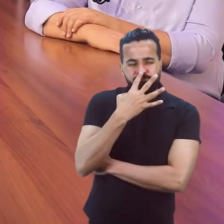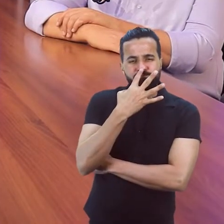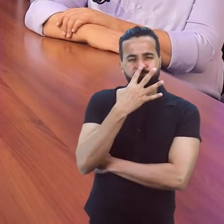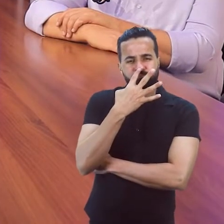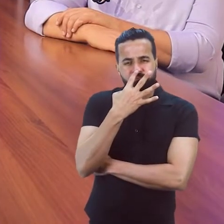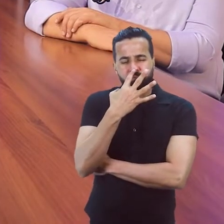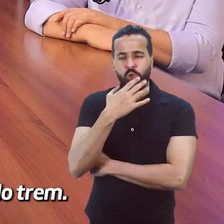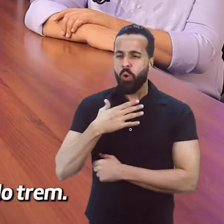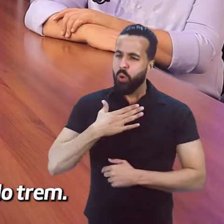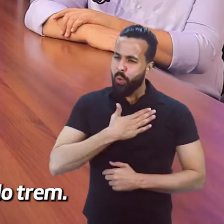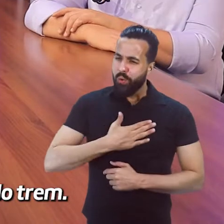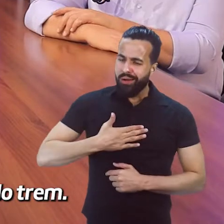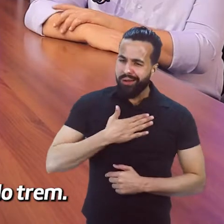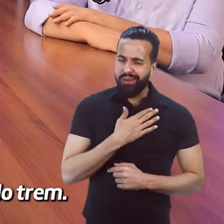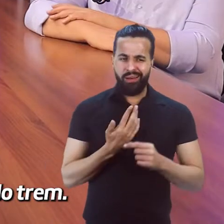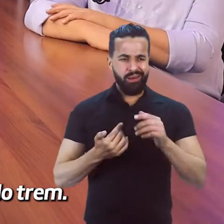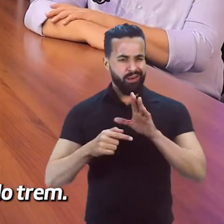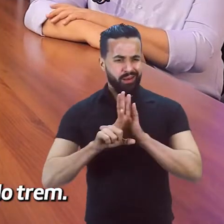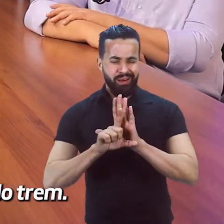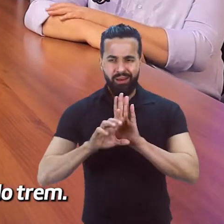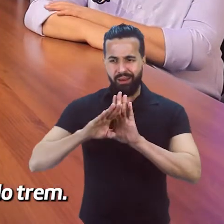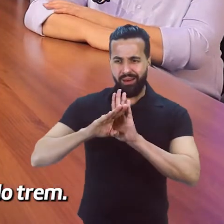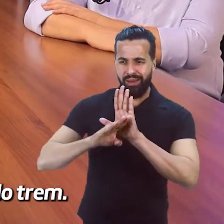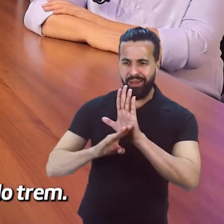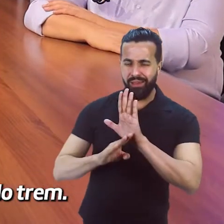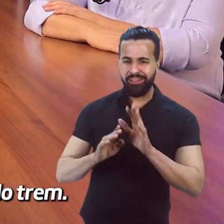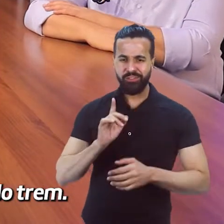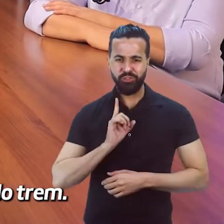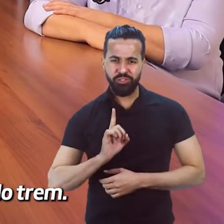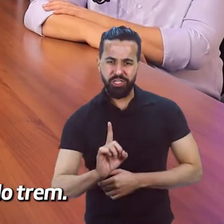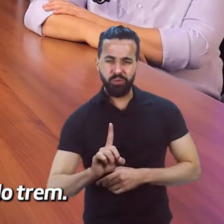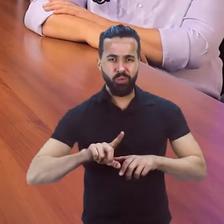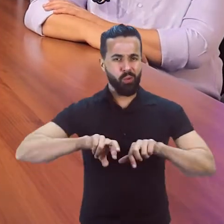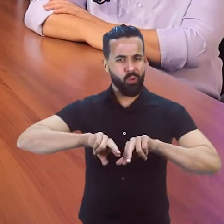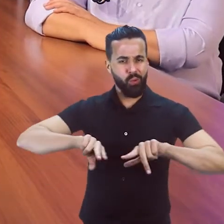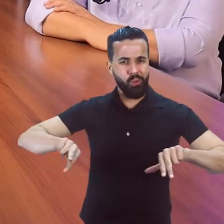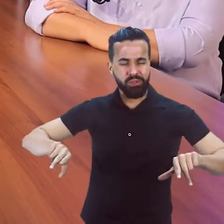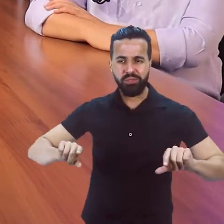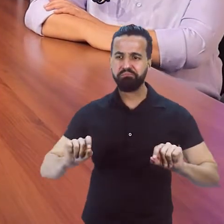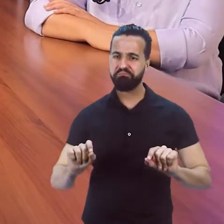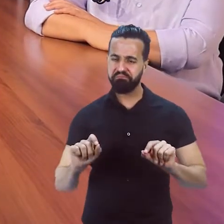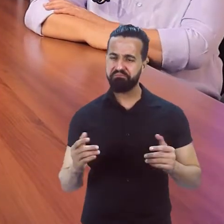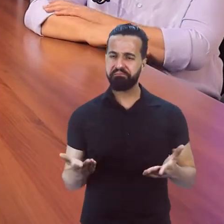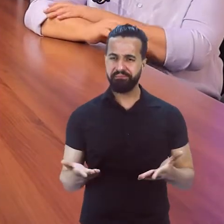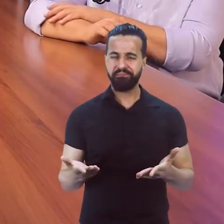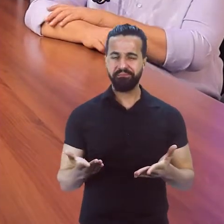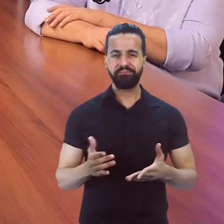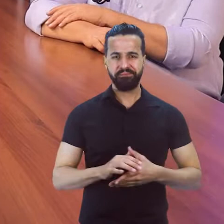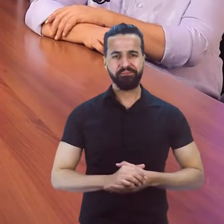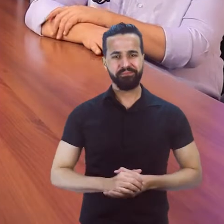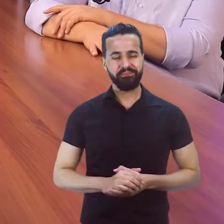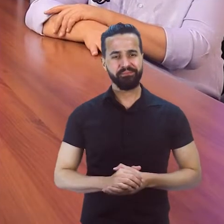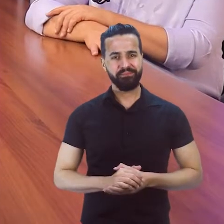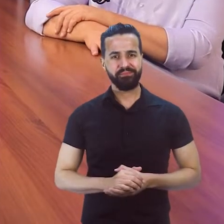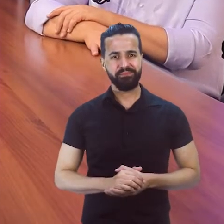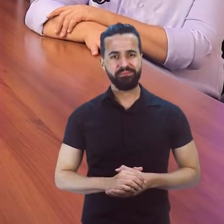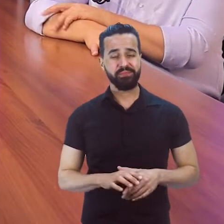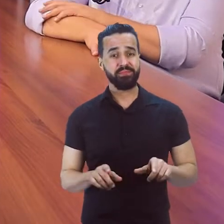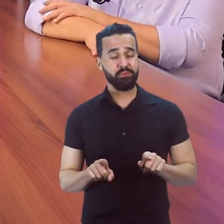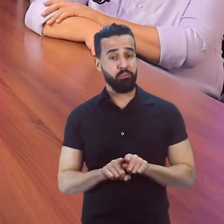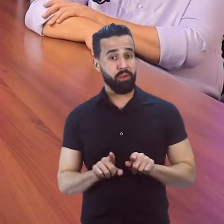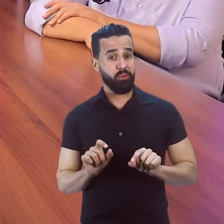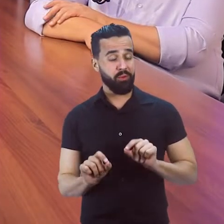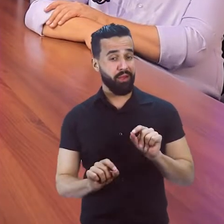de direito. Como né? diz aqui os grandes, você foi gostando do trem. Rapaz, eu fui gostando daquela, eu falei,